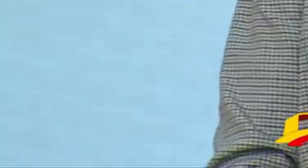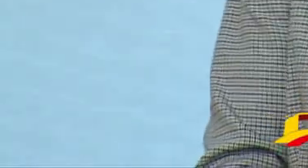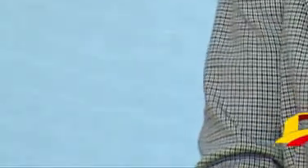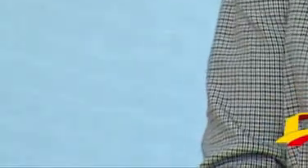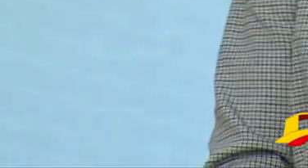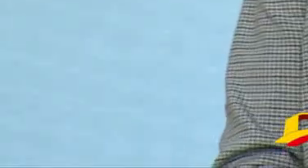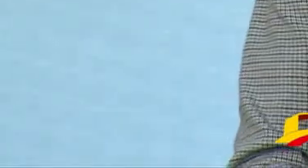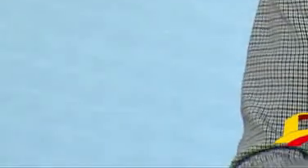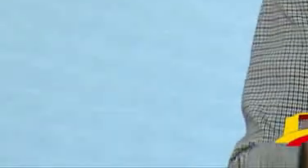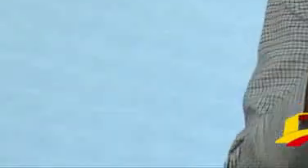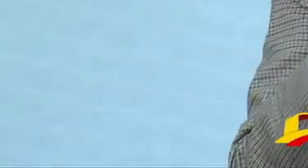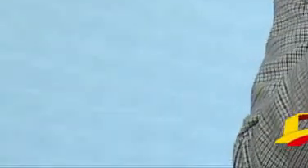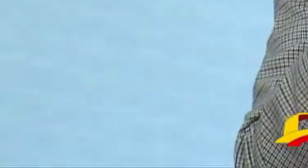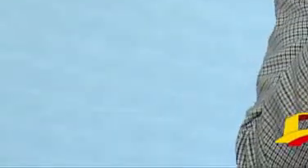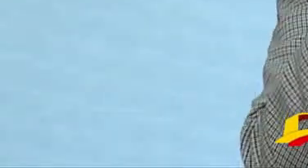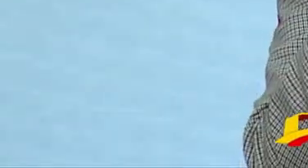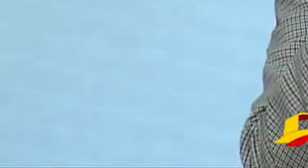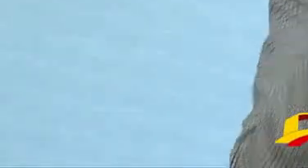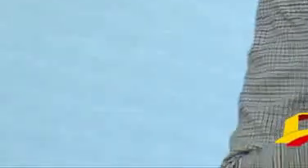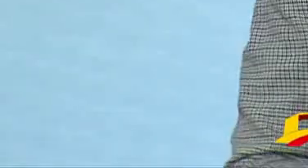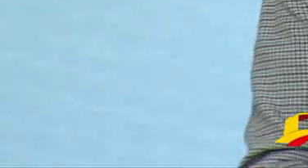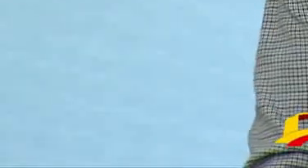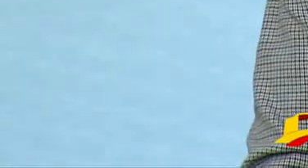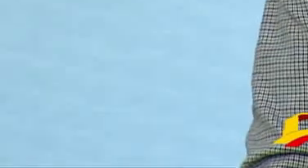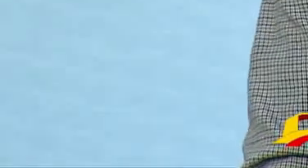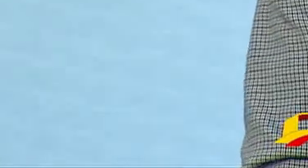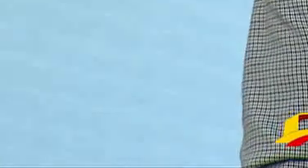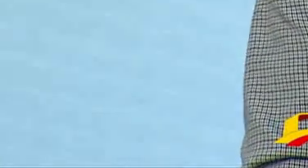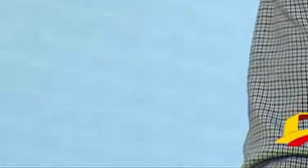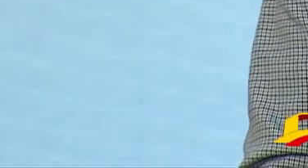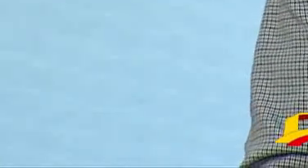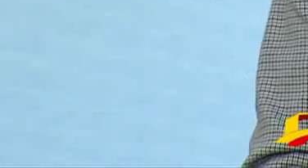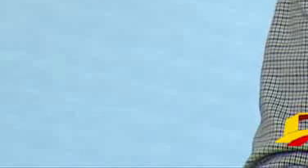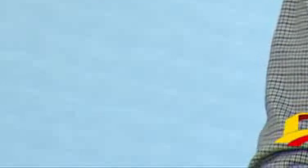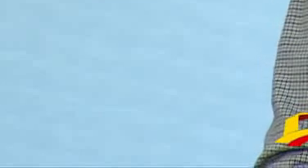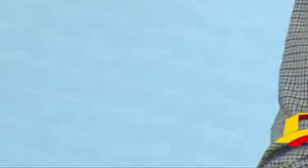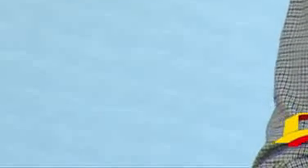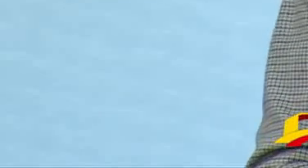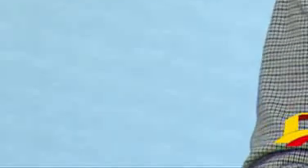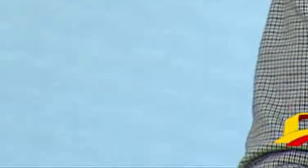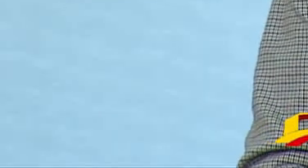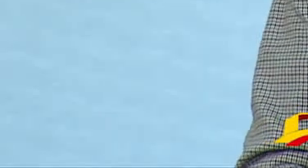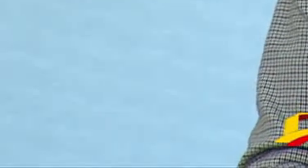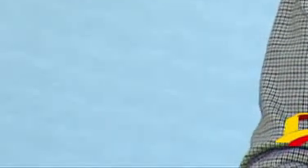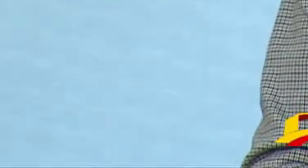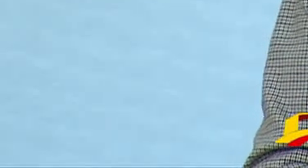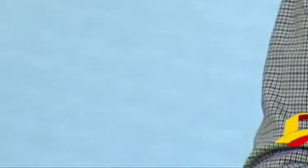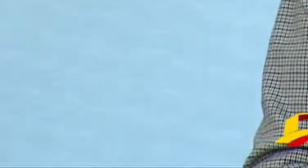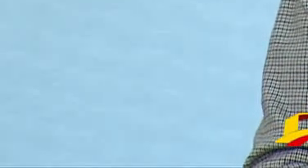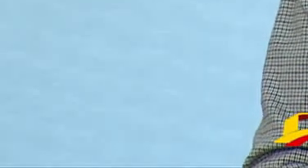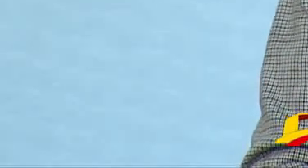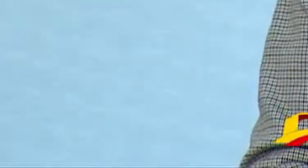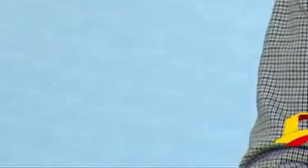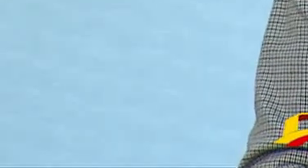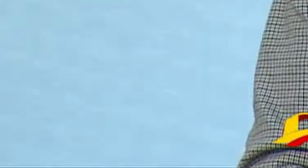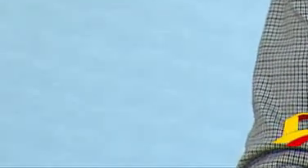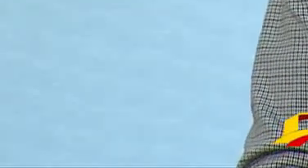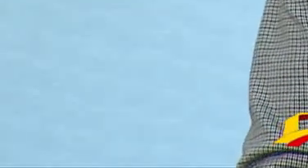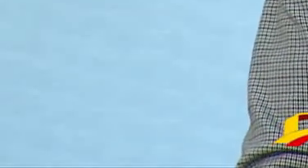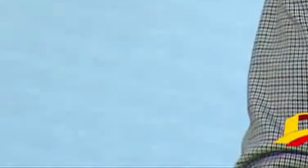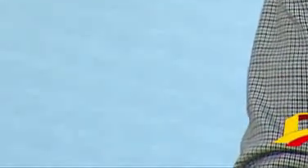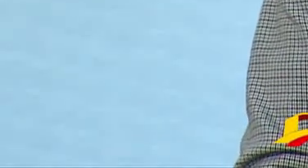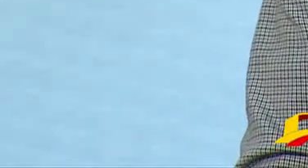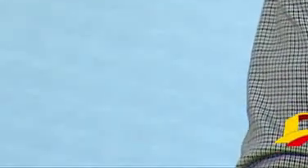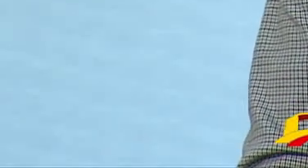denunciando aqui há muito tempo e pedindo inclusive CPI para investigar as